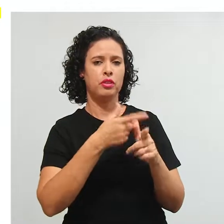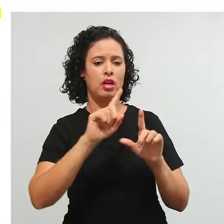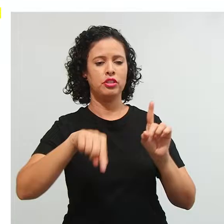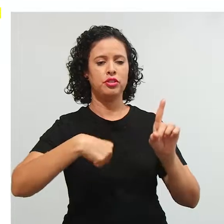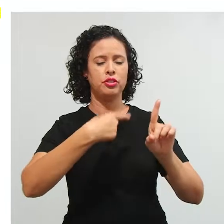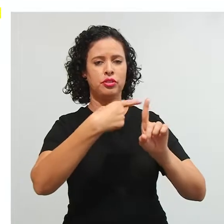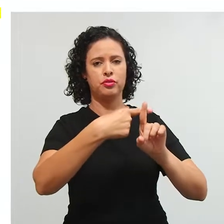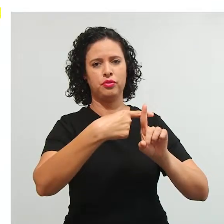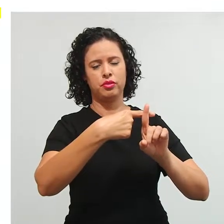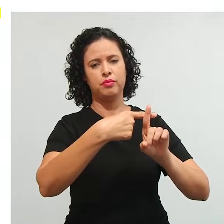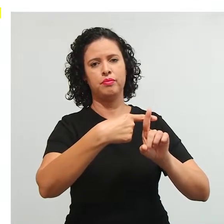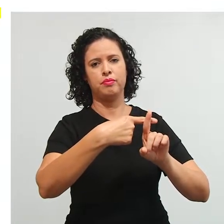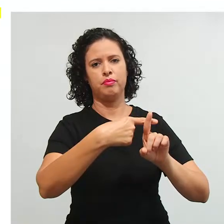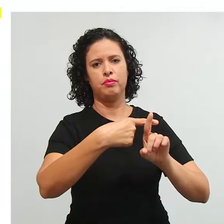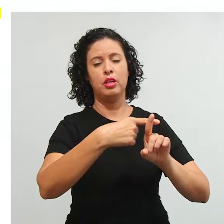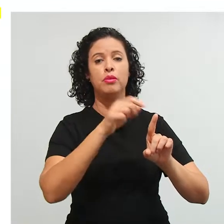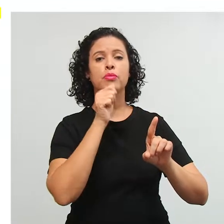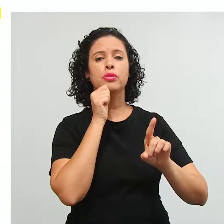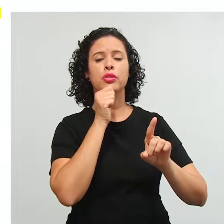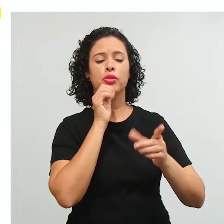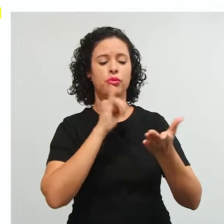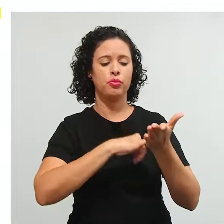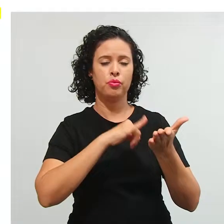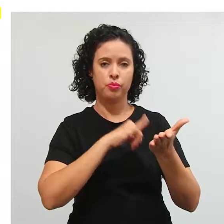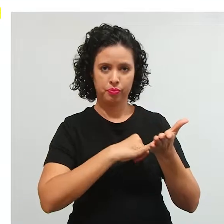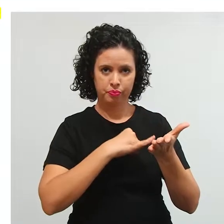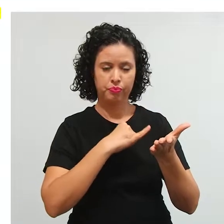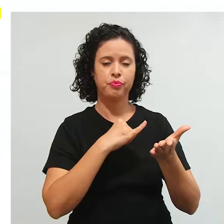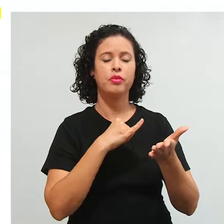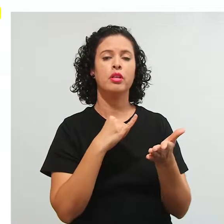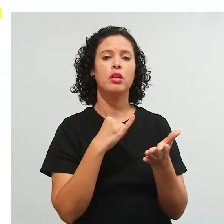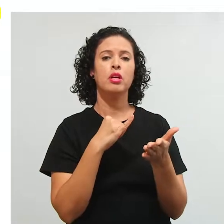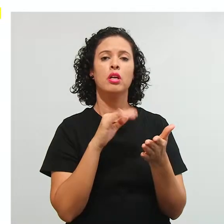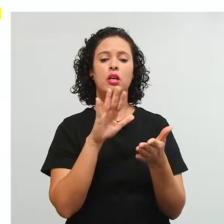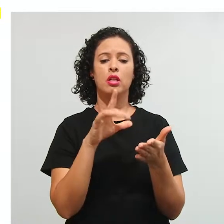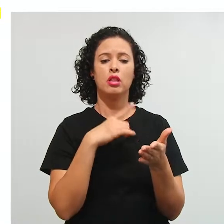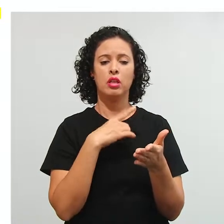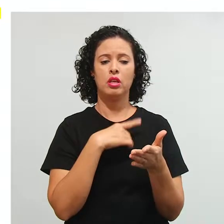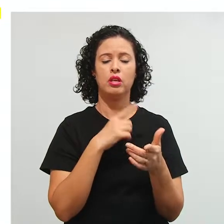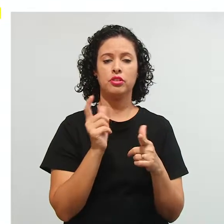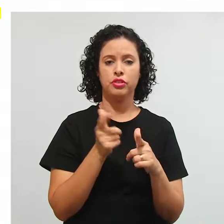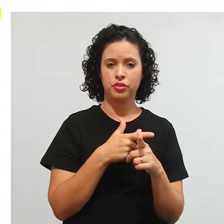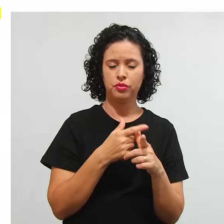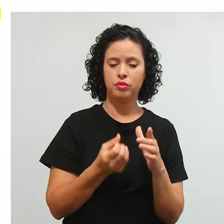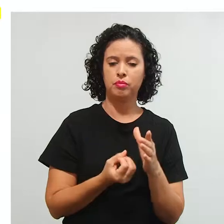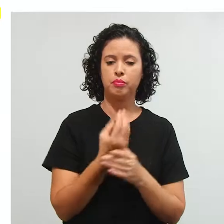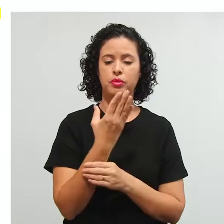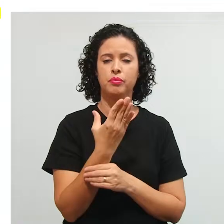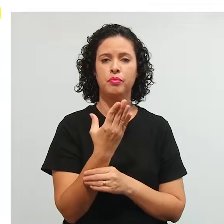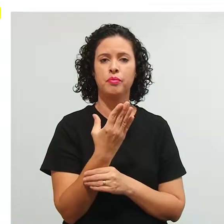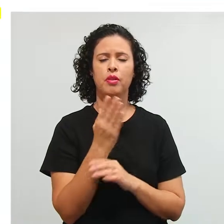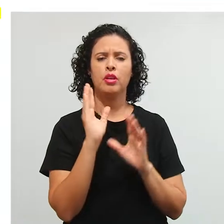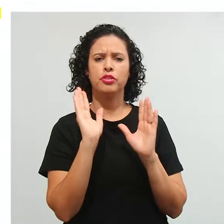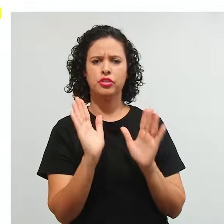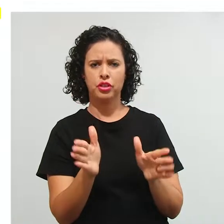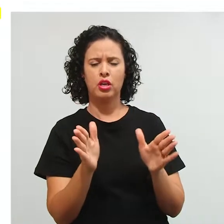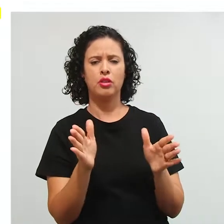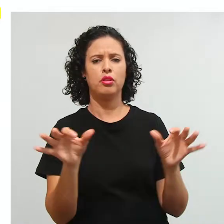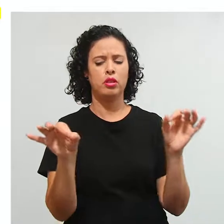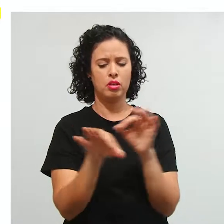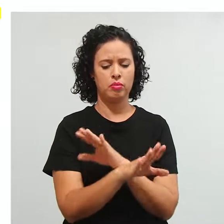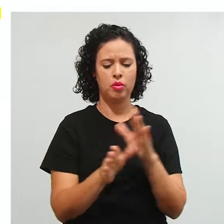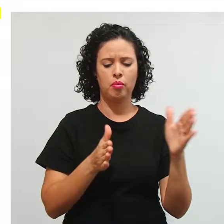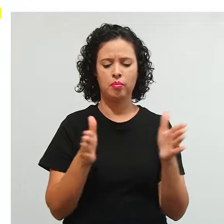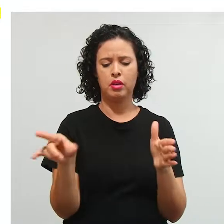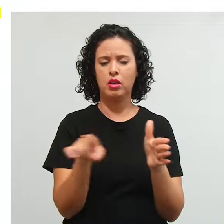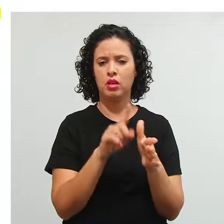não tem relação com tributo. Quando eu constituo a dívida ativa? Quando esgotado o prazo